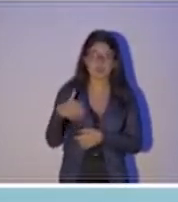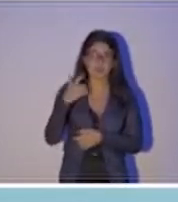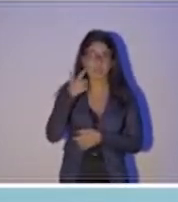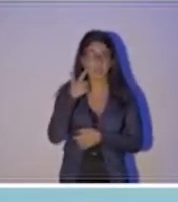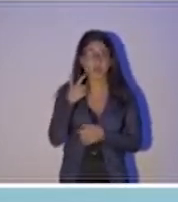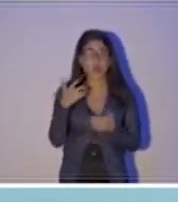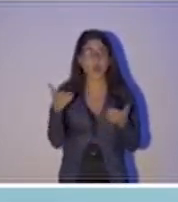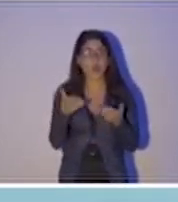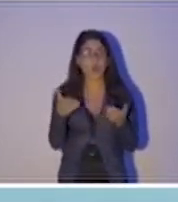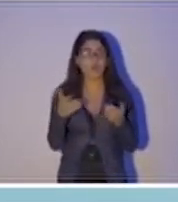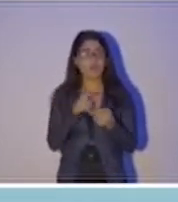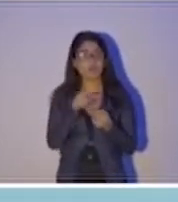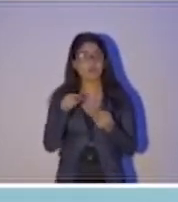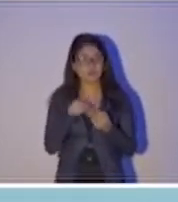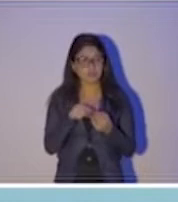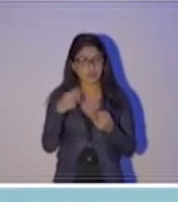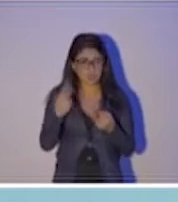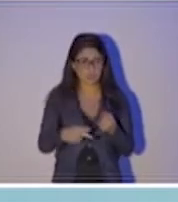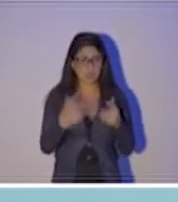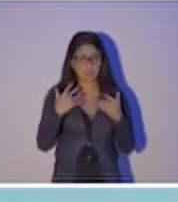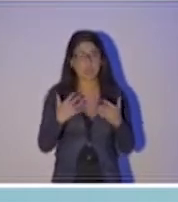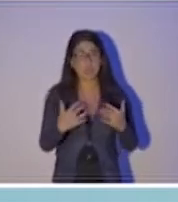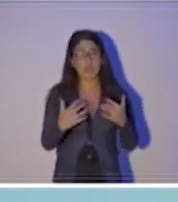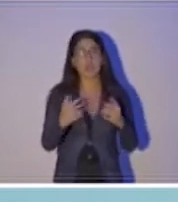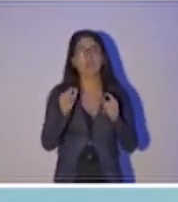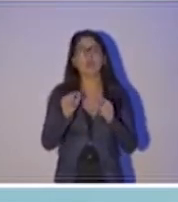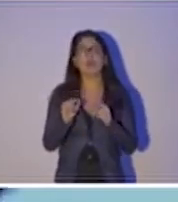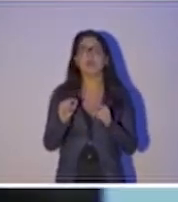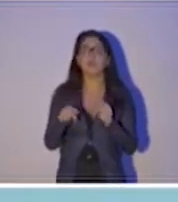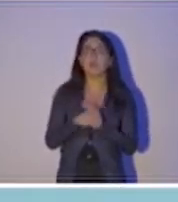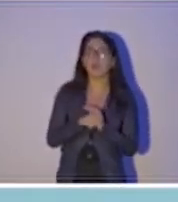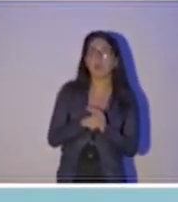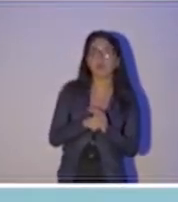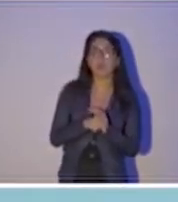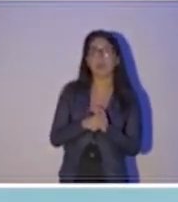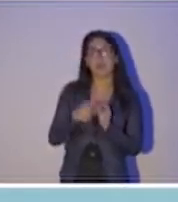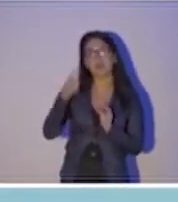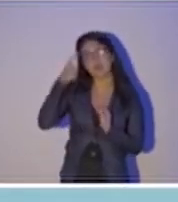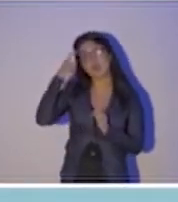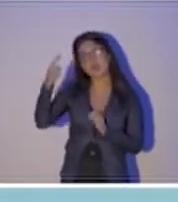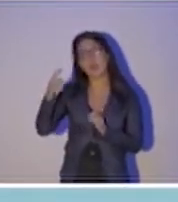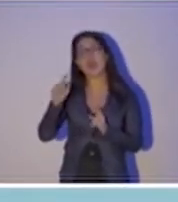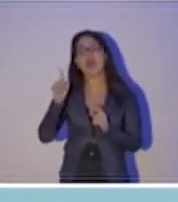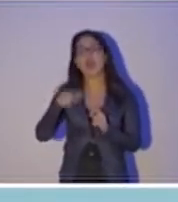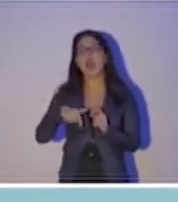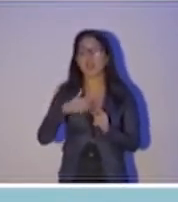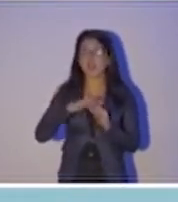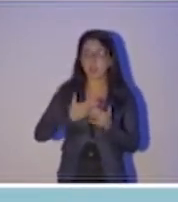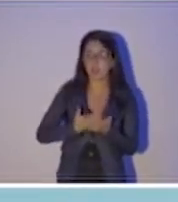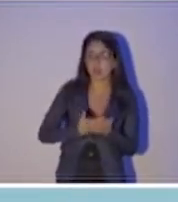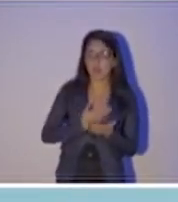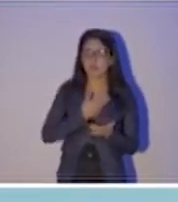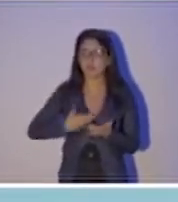aqui é de desconstruir a narrativa única e consolidada sobre a escola pública